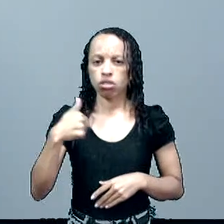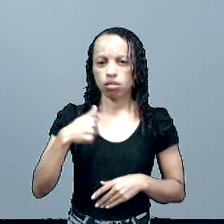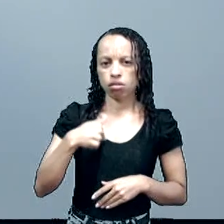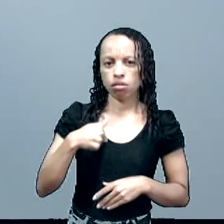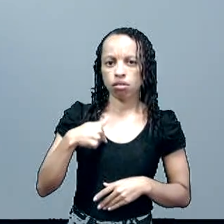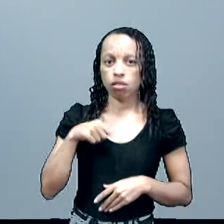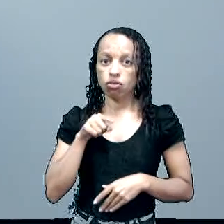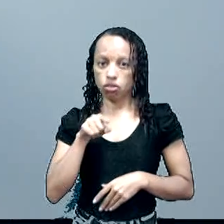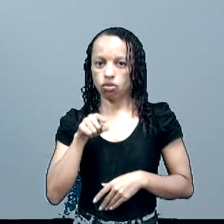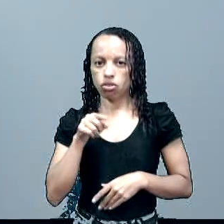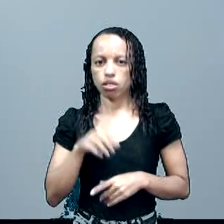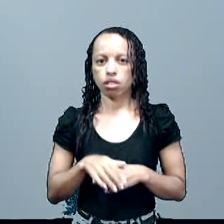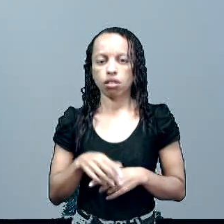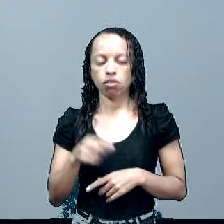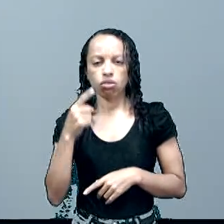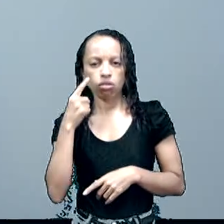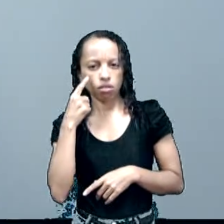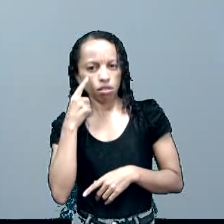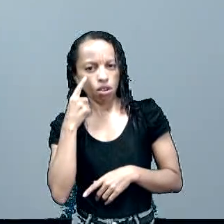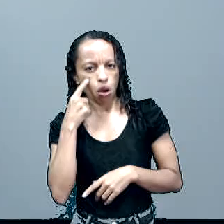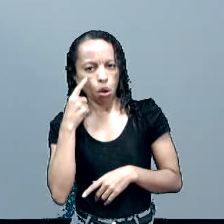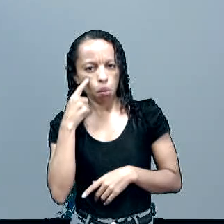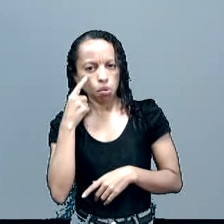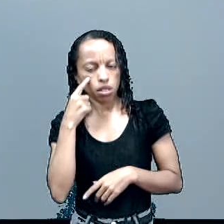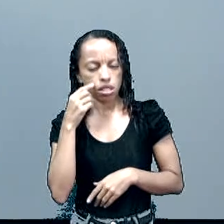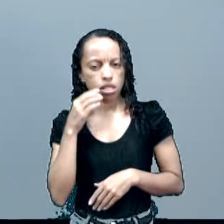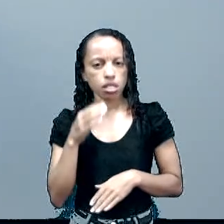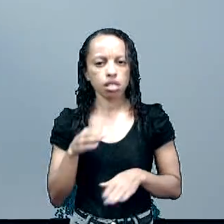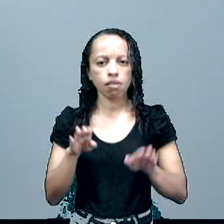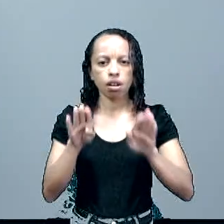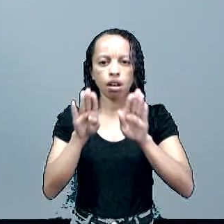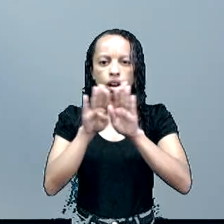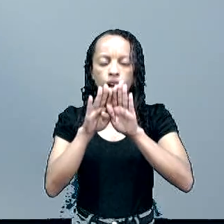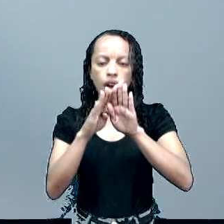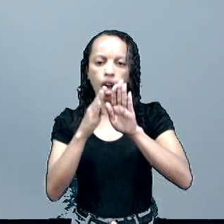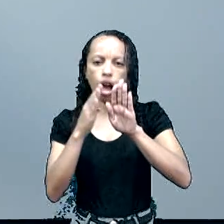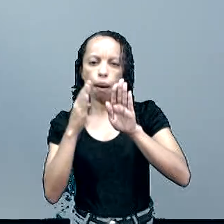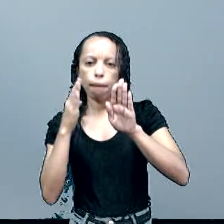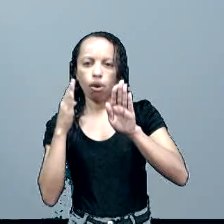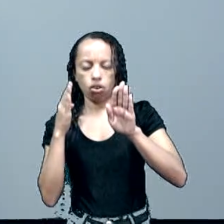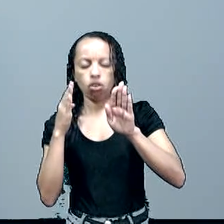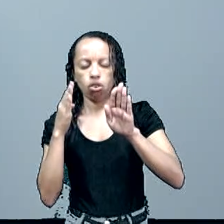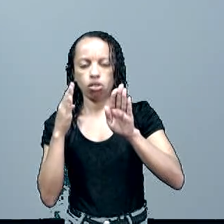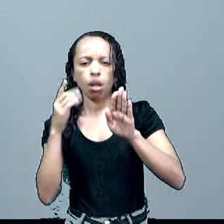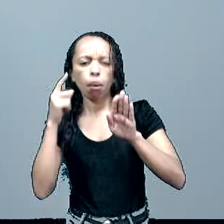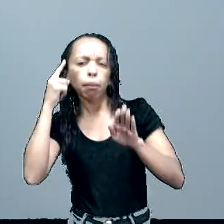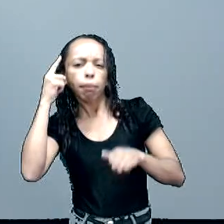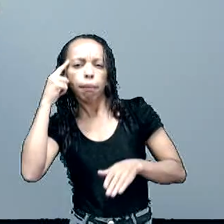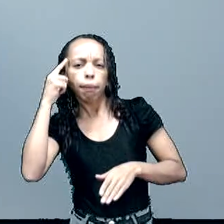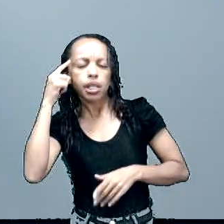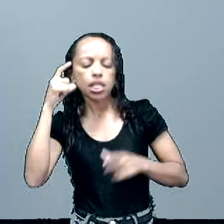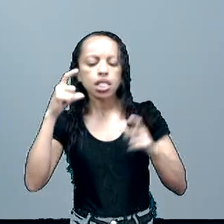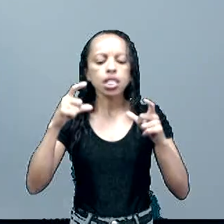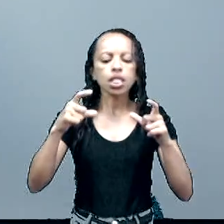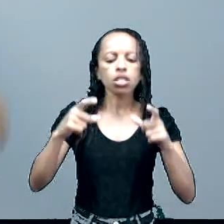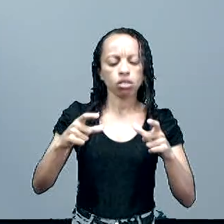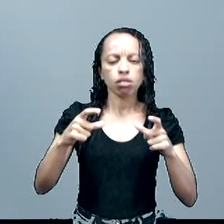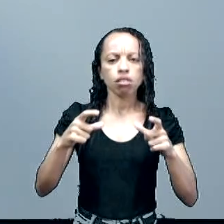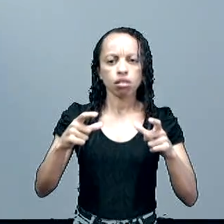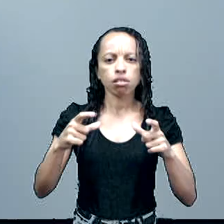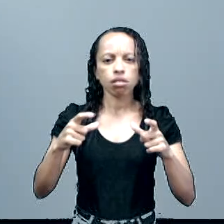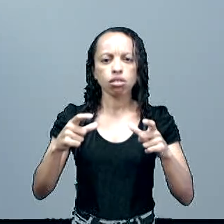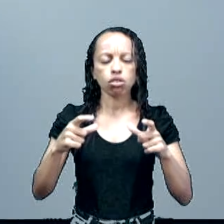a porta da frente da sua casa você pode pensar nessa localização ou nesses